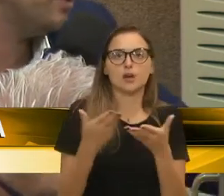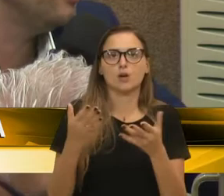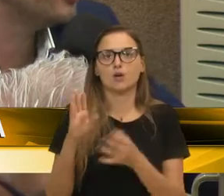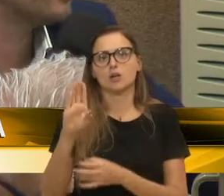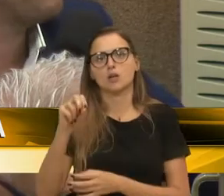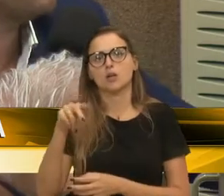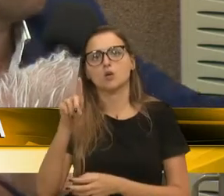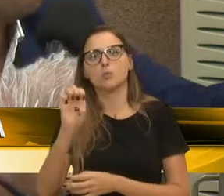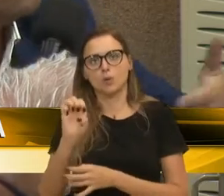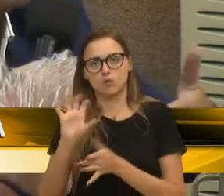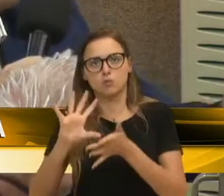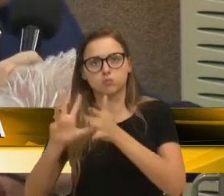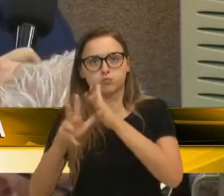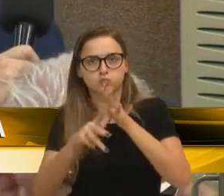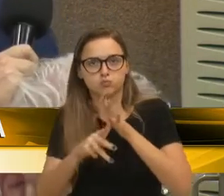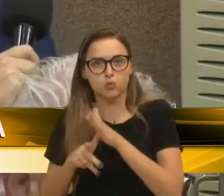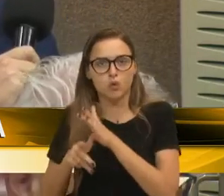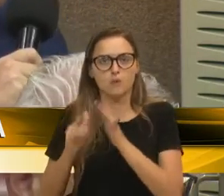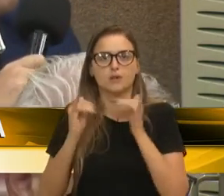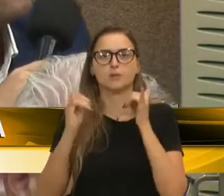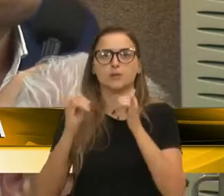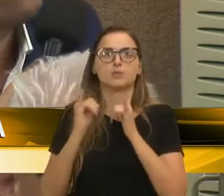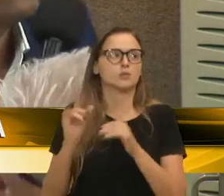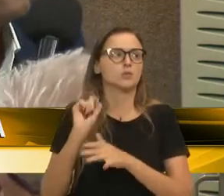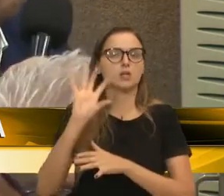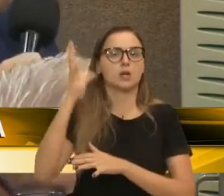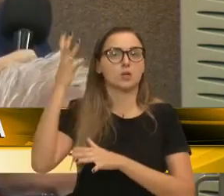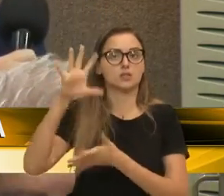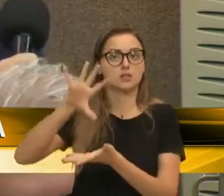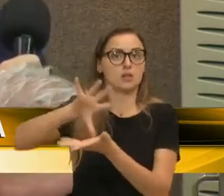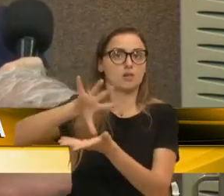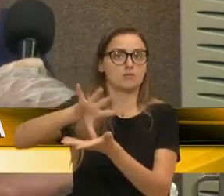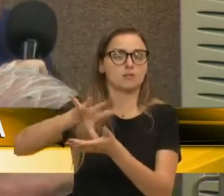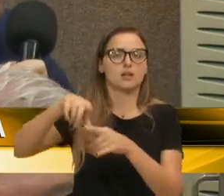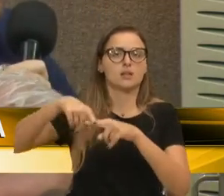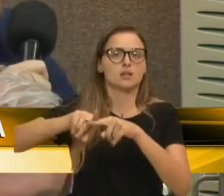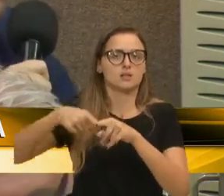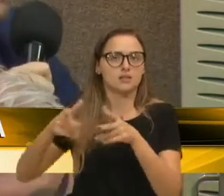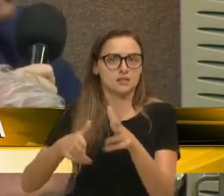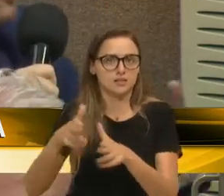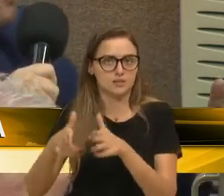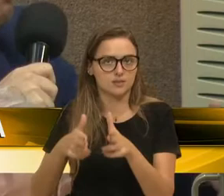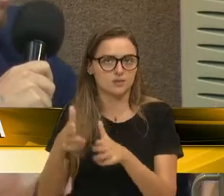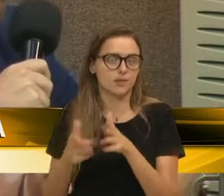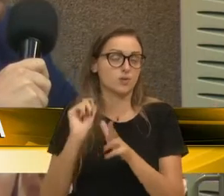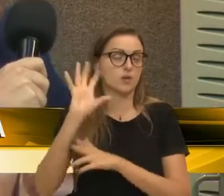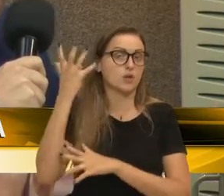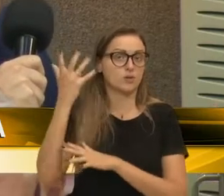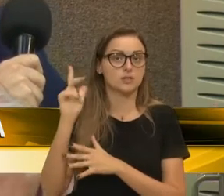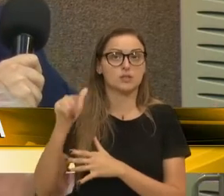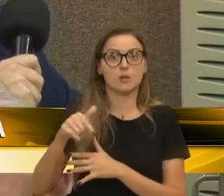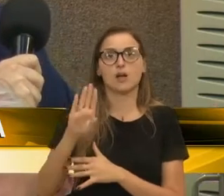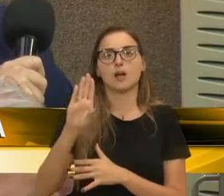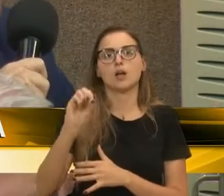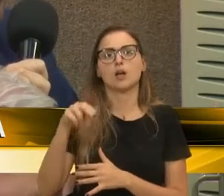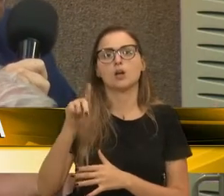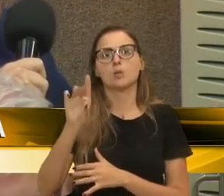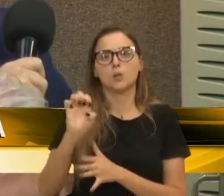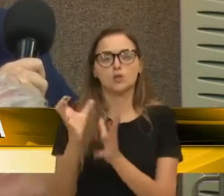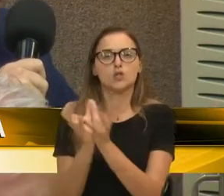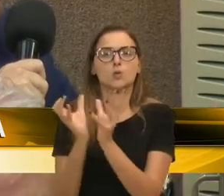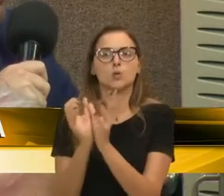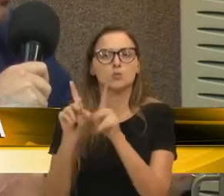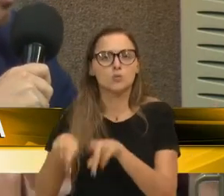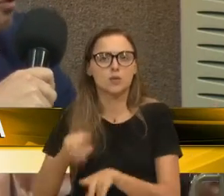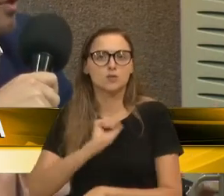atuar e nitidamente ficou muito claro o que aconteceu nos últimos dias na Estação Férrea. Então, é um debate bastante amplo, é algo que nós temos que